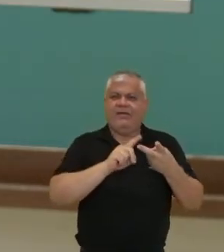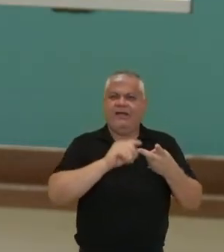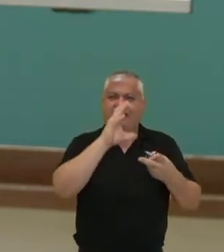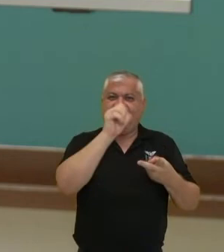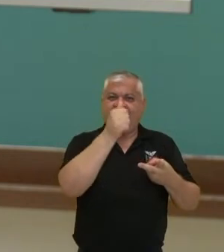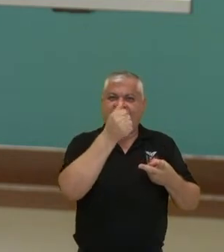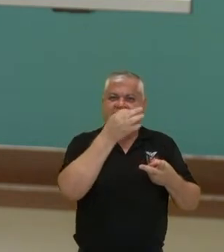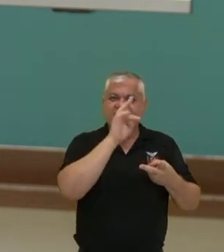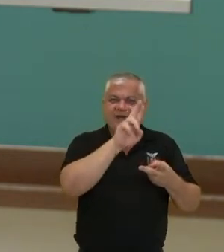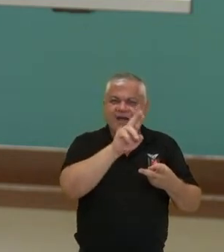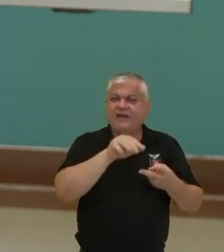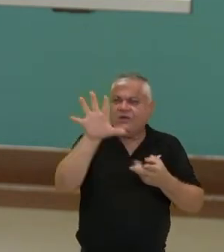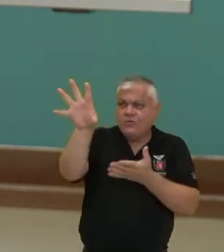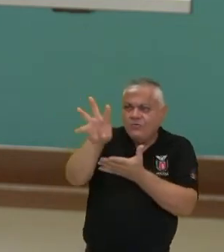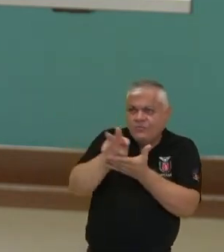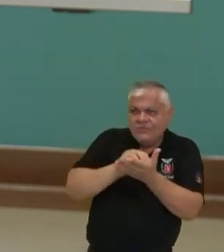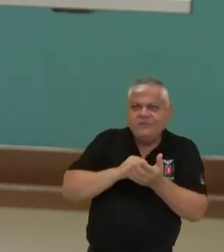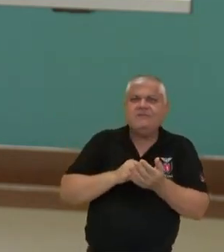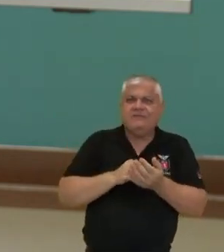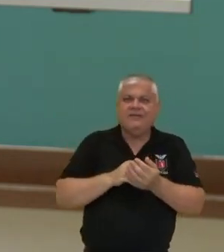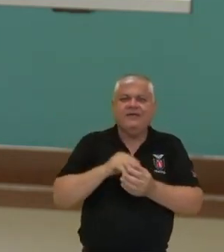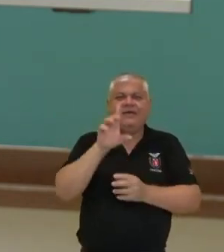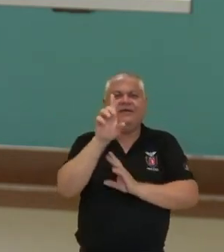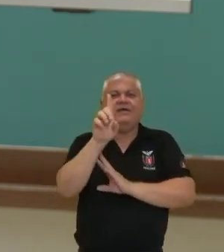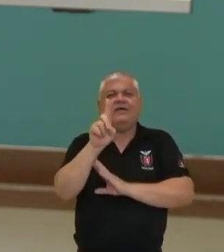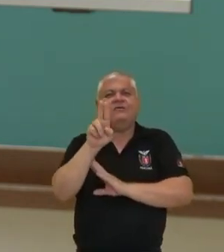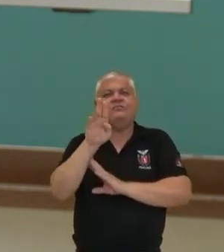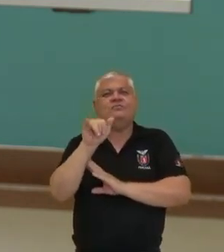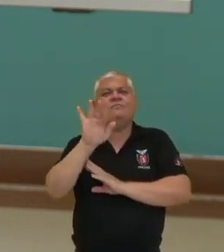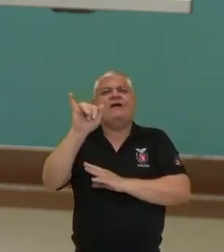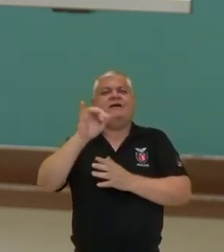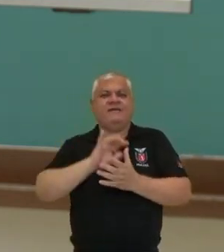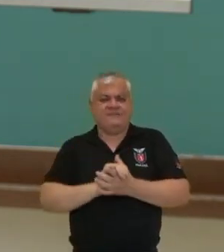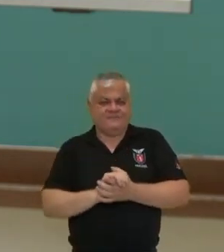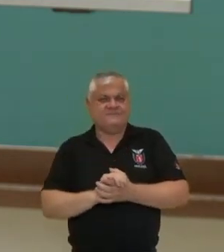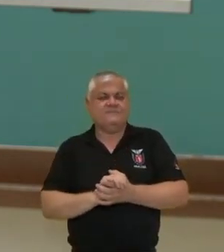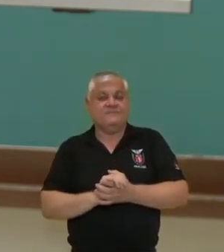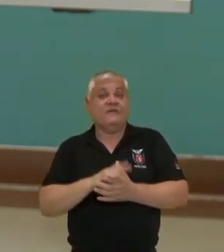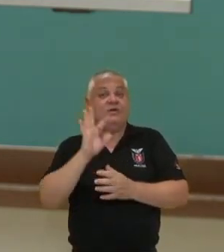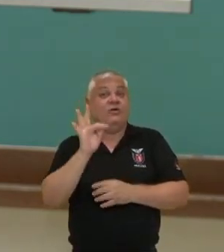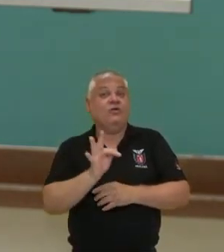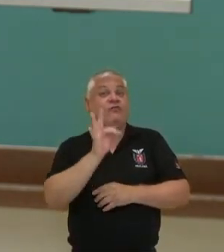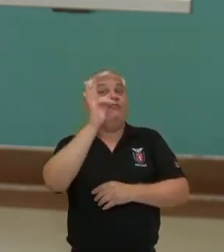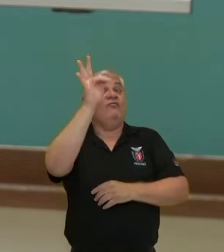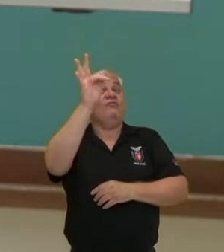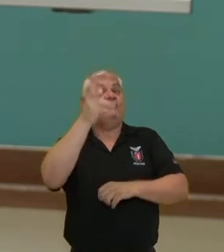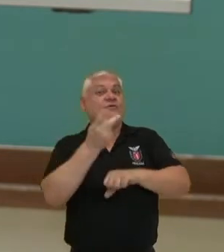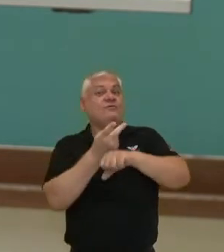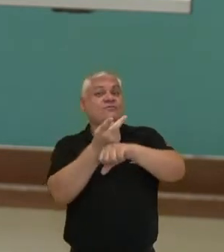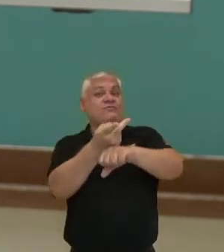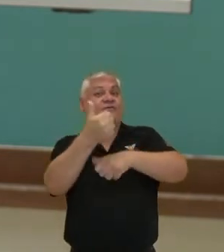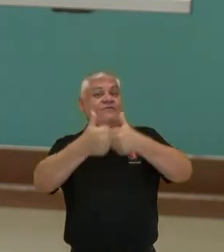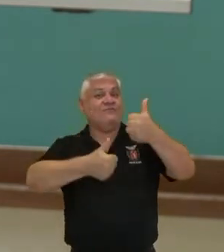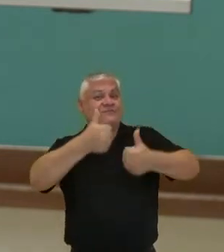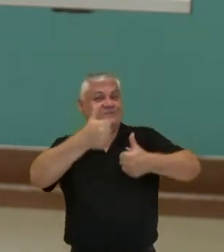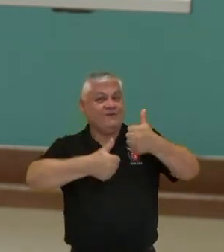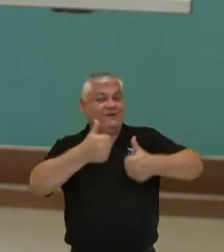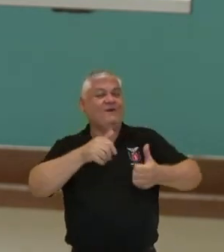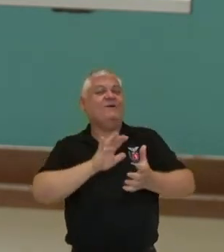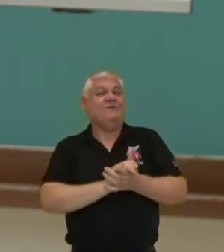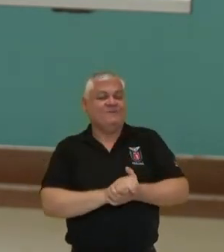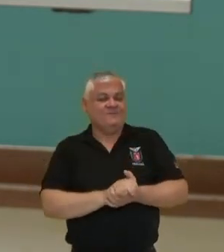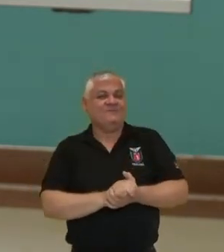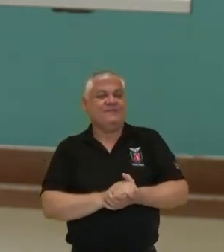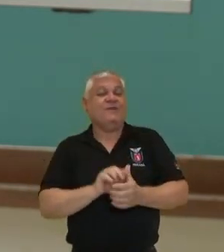pensar né no catar como eu já havia falado antes que na próxima Copa do Mundo eles vão sediar Earl